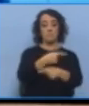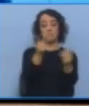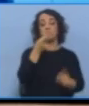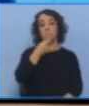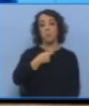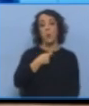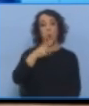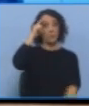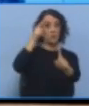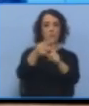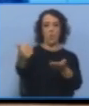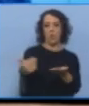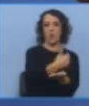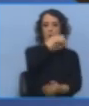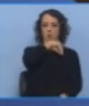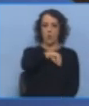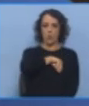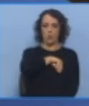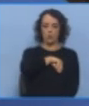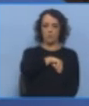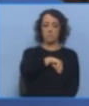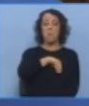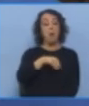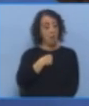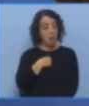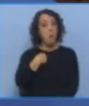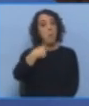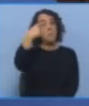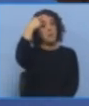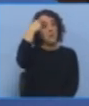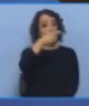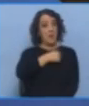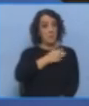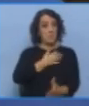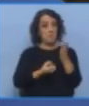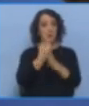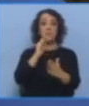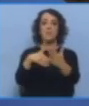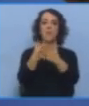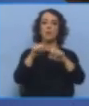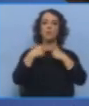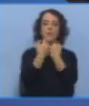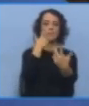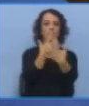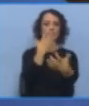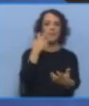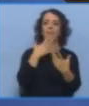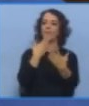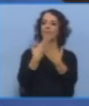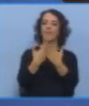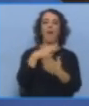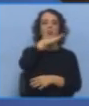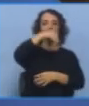da minha empresa é lucro. E eu dizia, pensei que era criar impacto na sociedade, pensei que era criar valor para todas as famílias dos